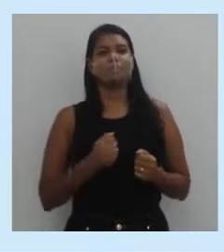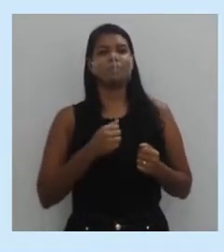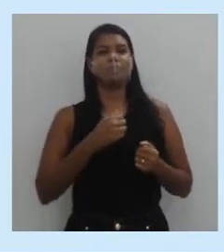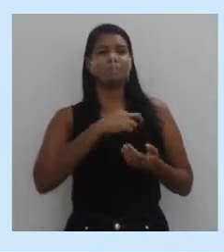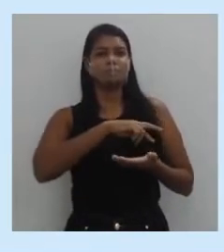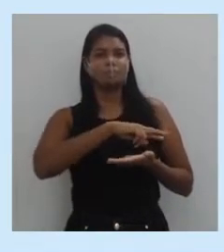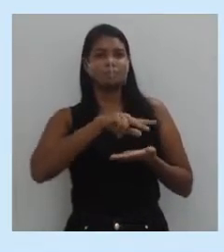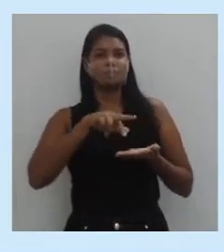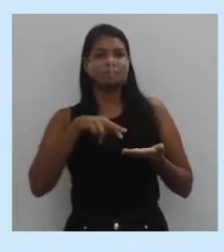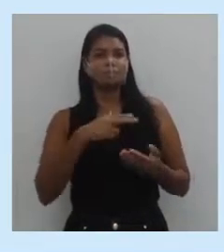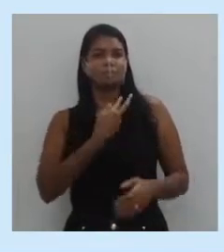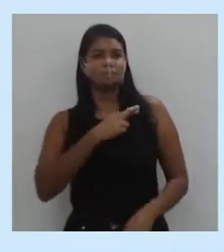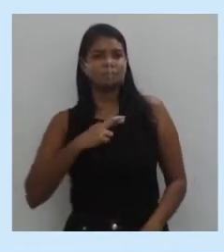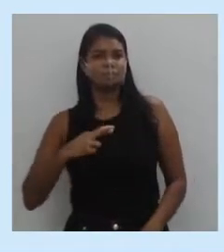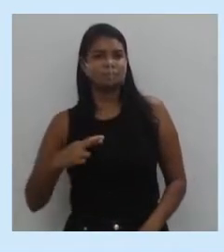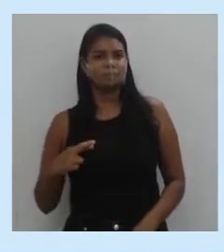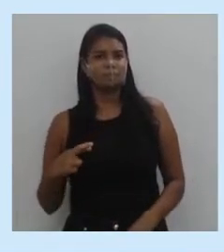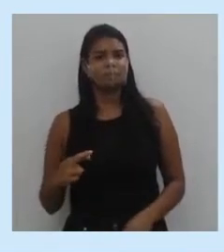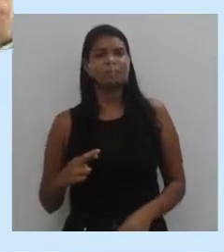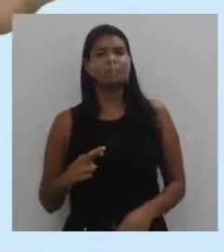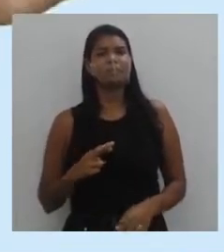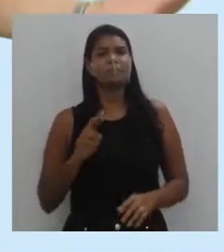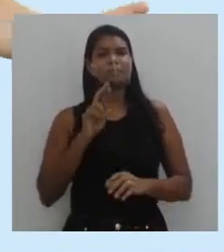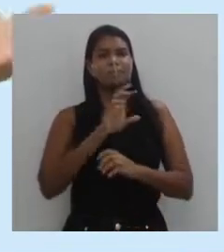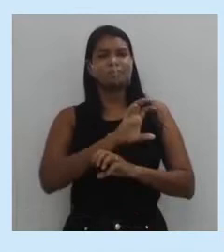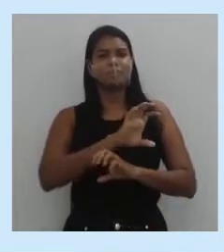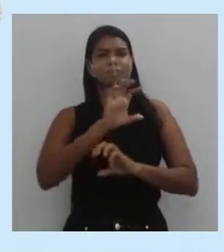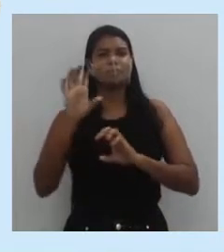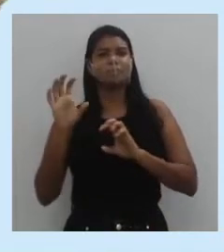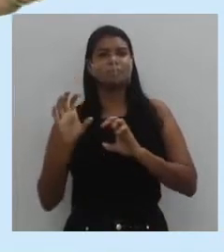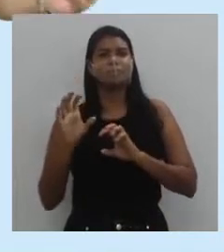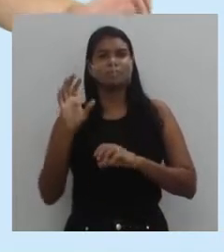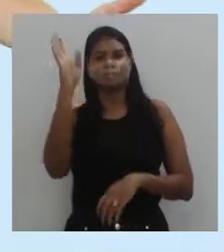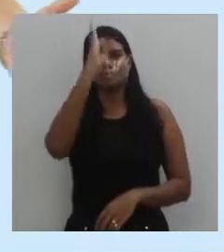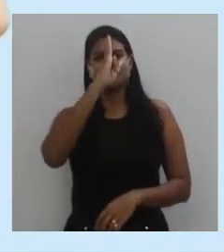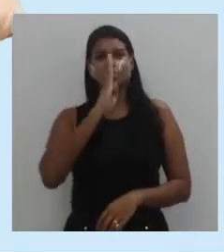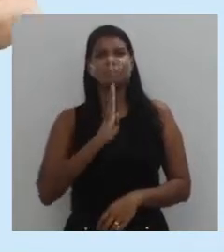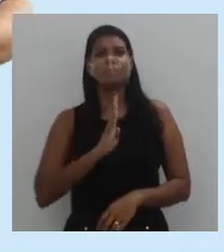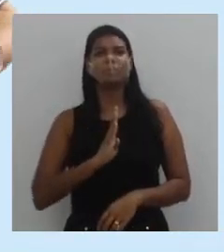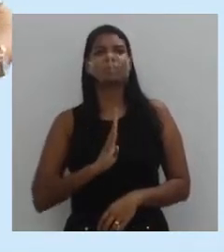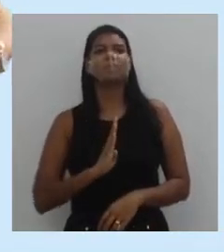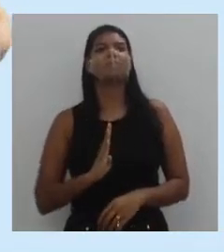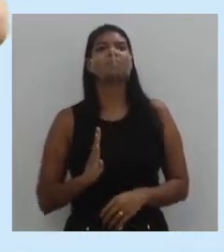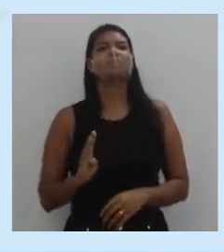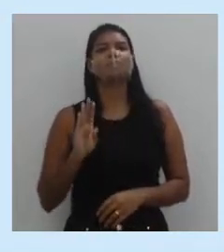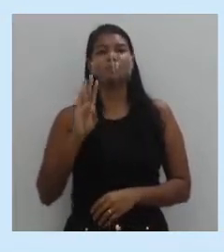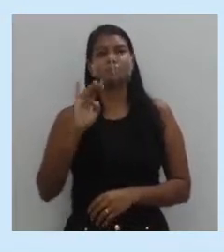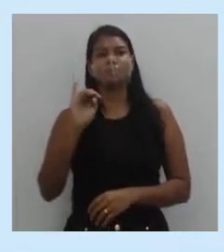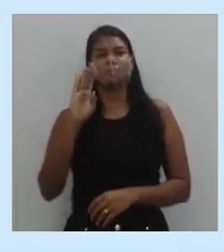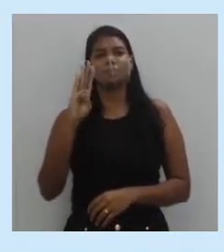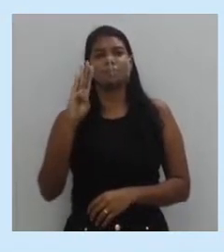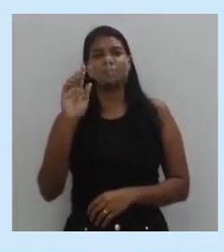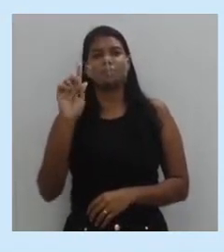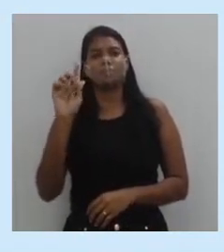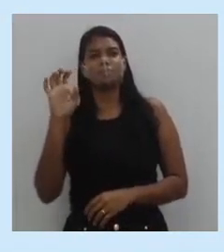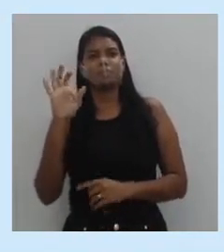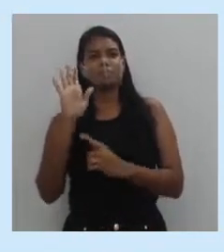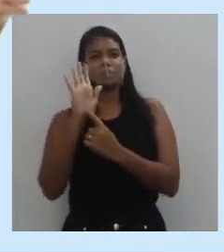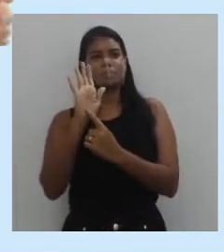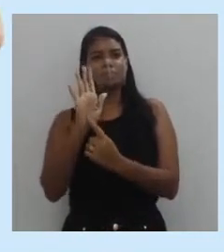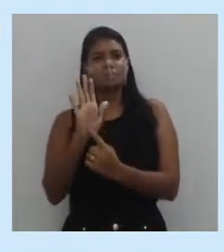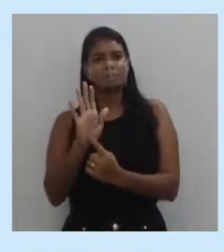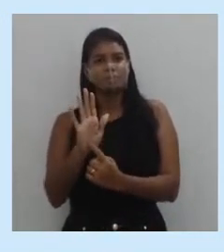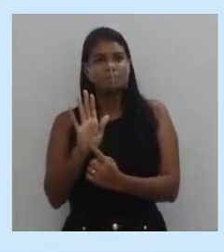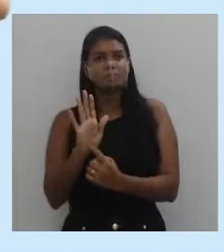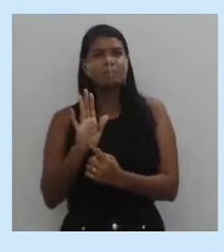tradições religiosas que formam o Brasil. Vamos conhecer, certo, as tradições, o IBGE, que